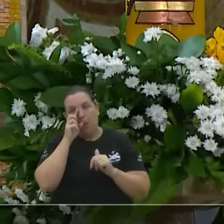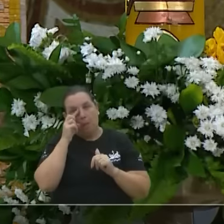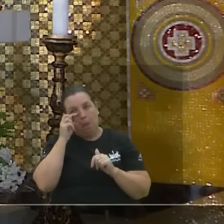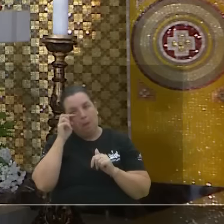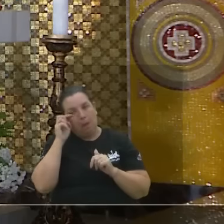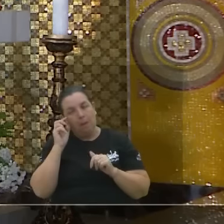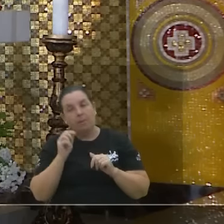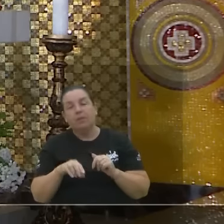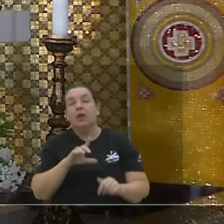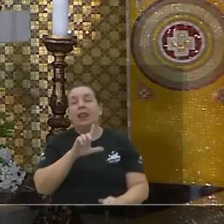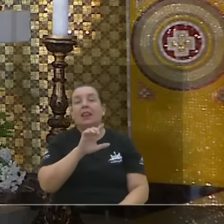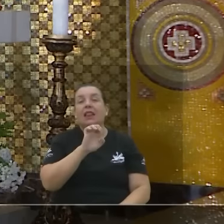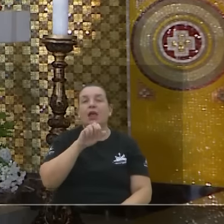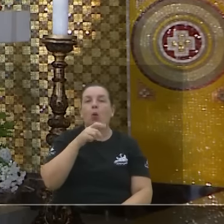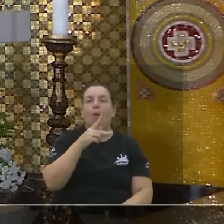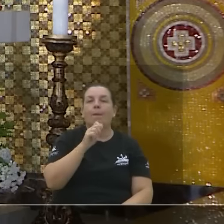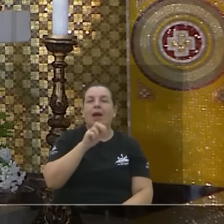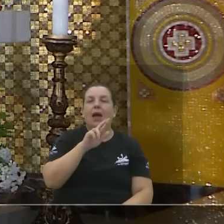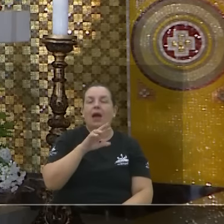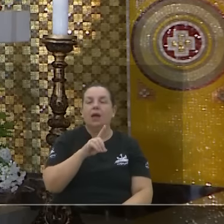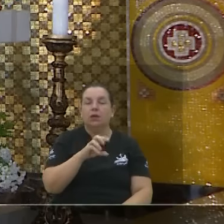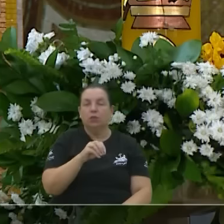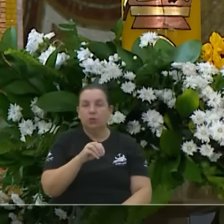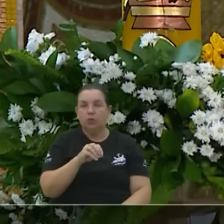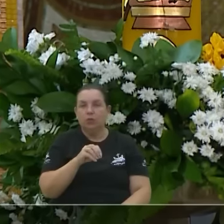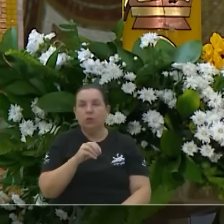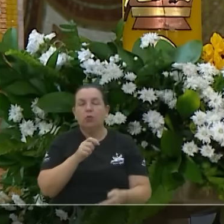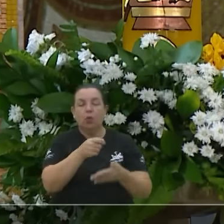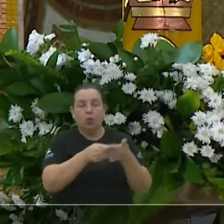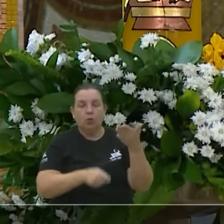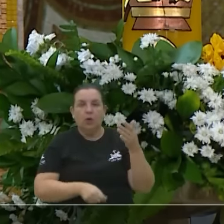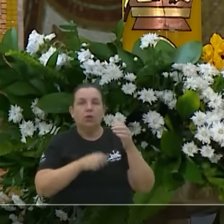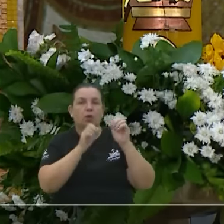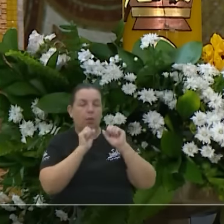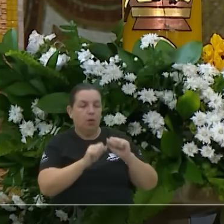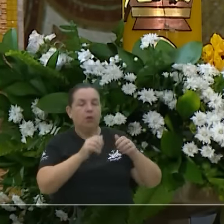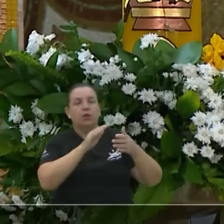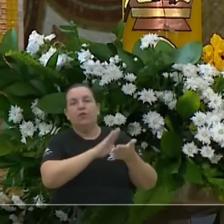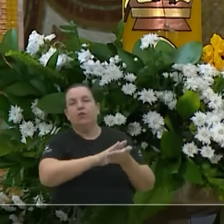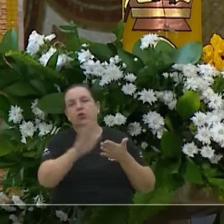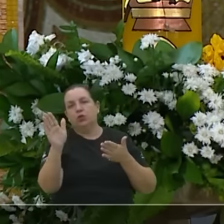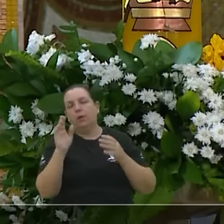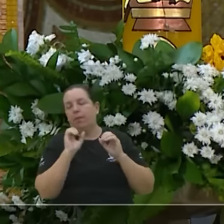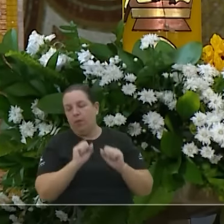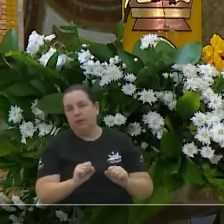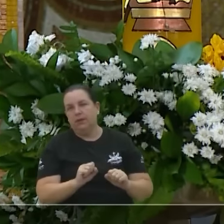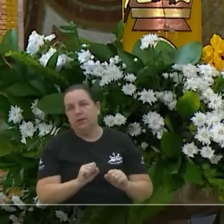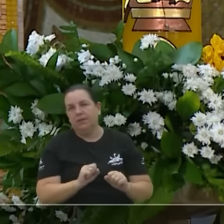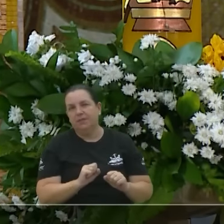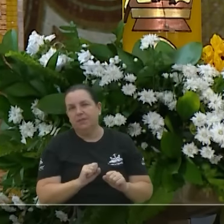um leopardo, por contrato, pode largar e vai embora.